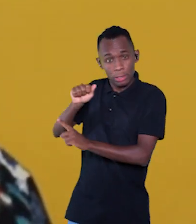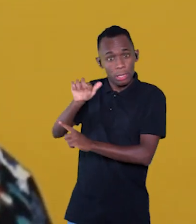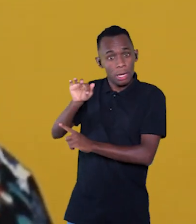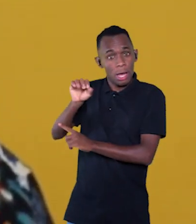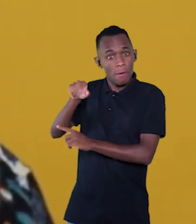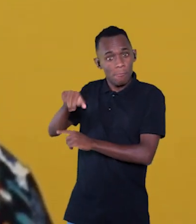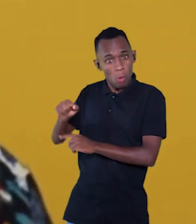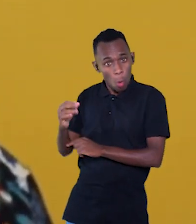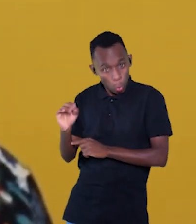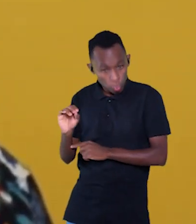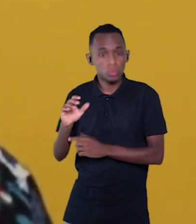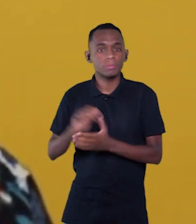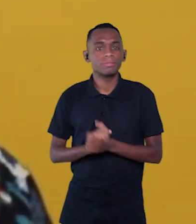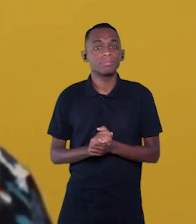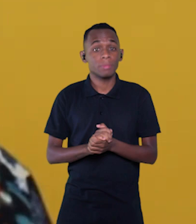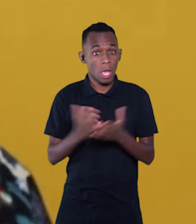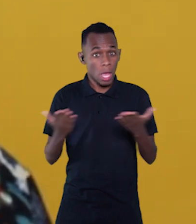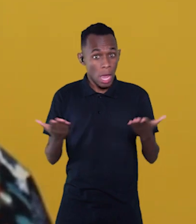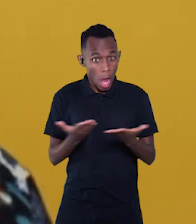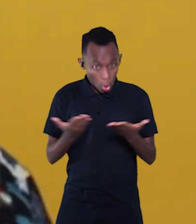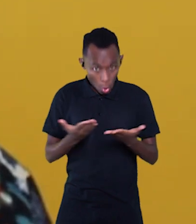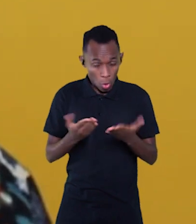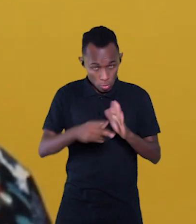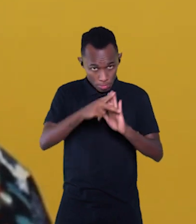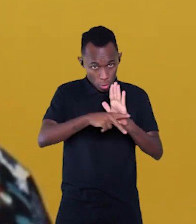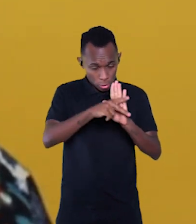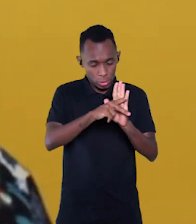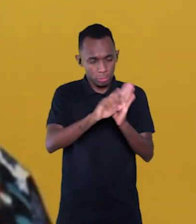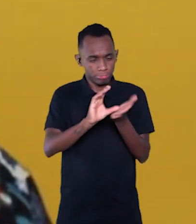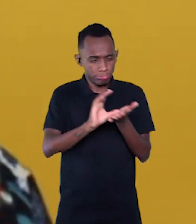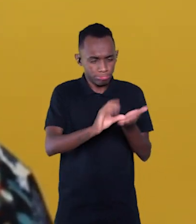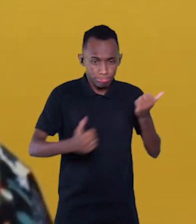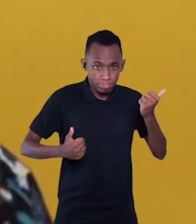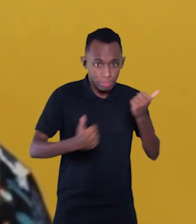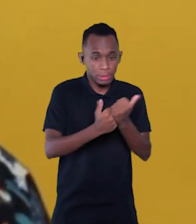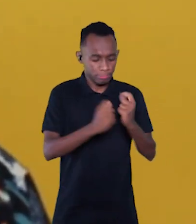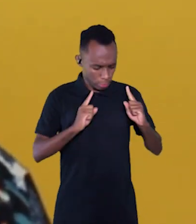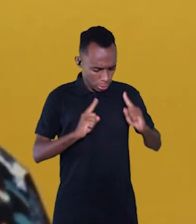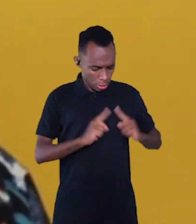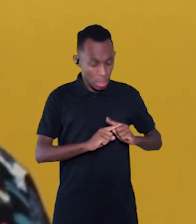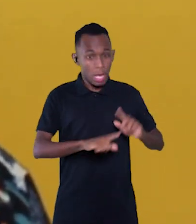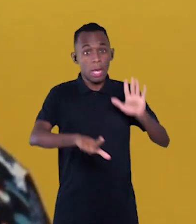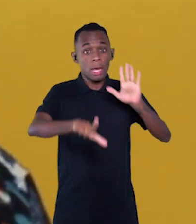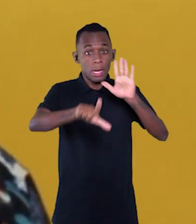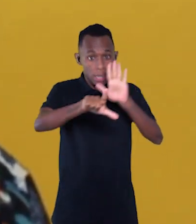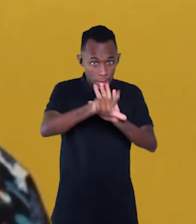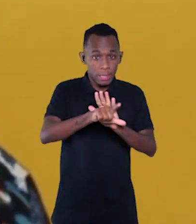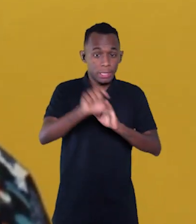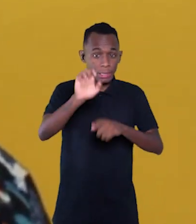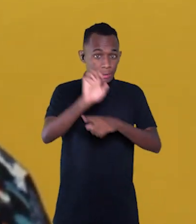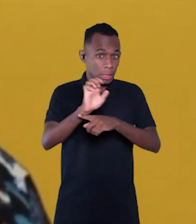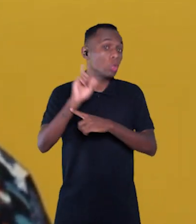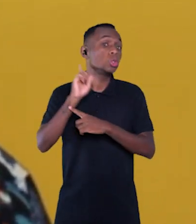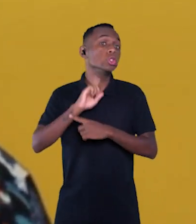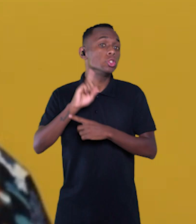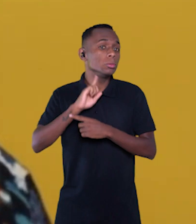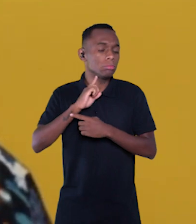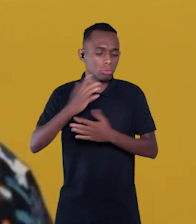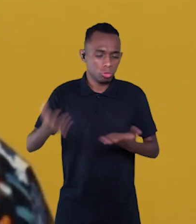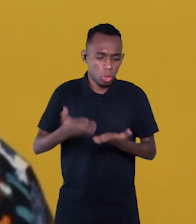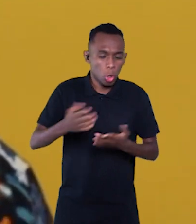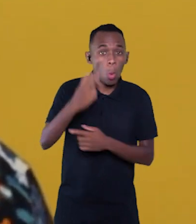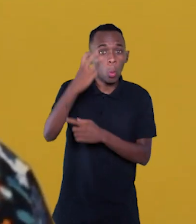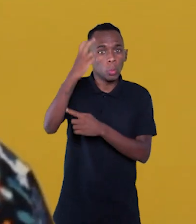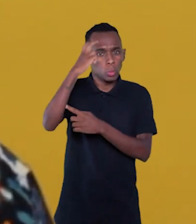Afonso Borges. Esta edição do projeto é patrocinada pela Gerdau, por meio da Lei Estadual de Incentivo à Cultura de Minas